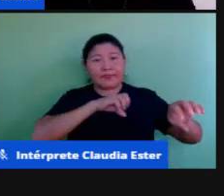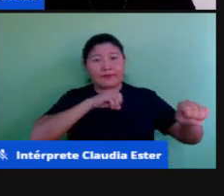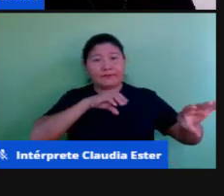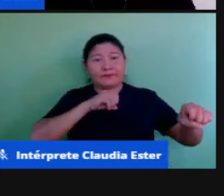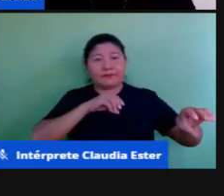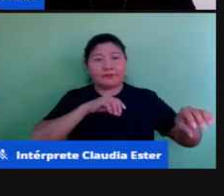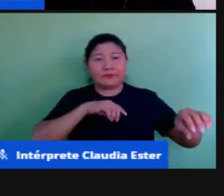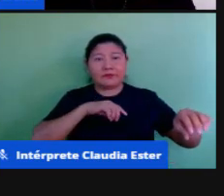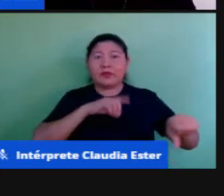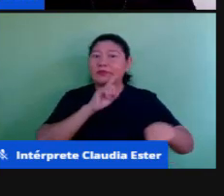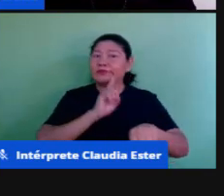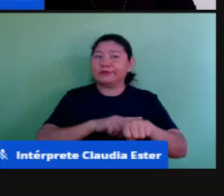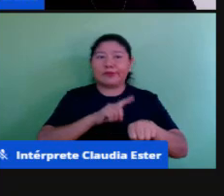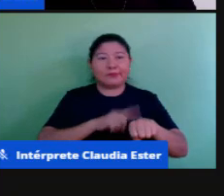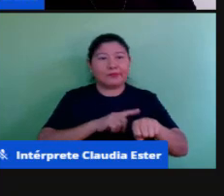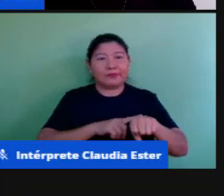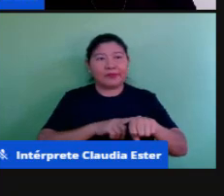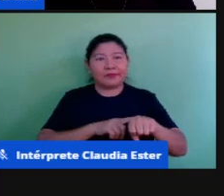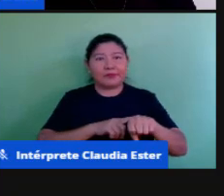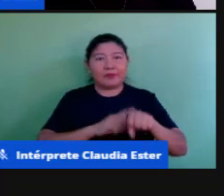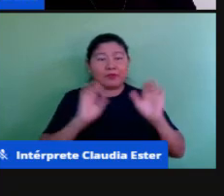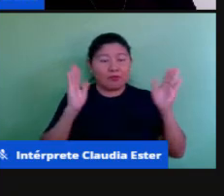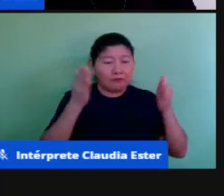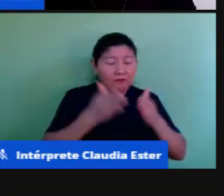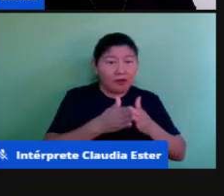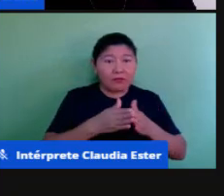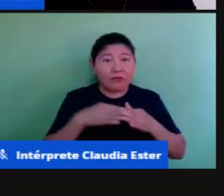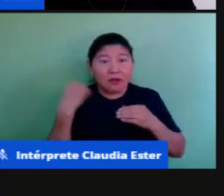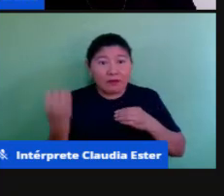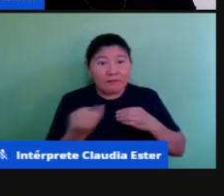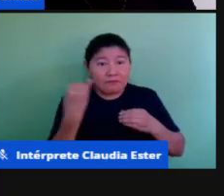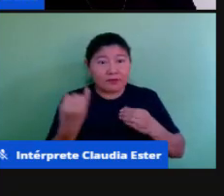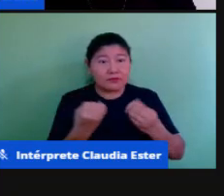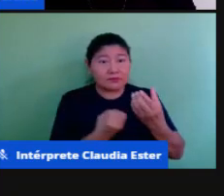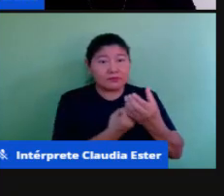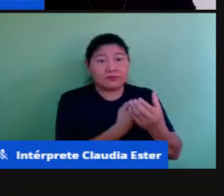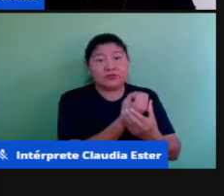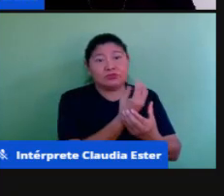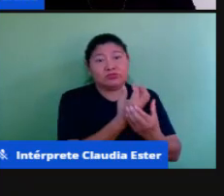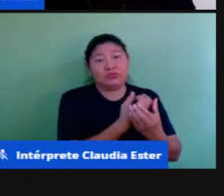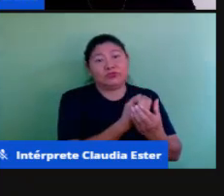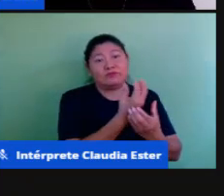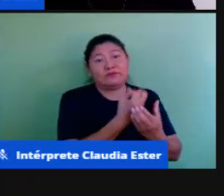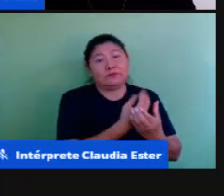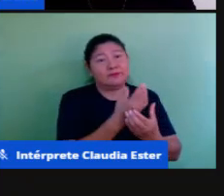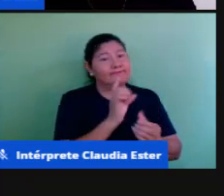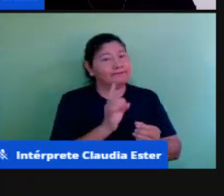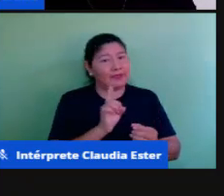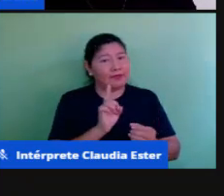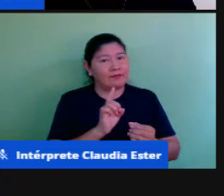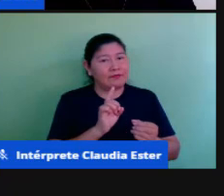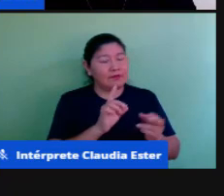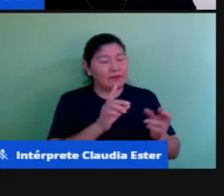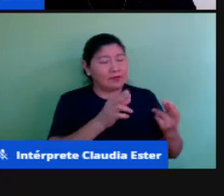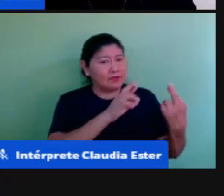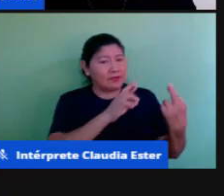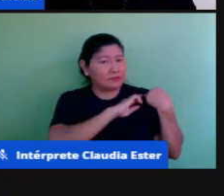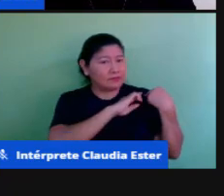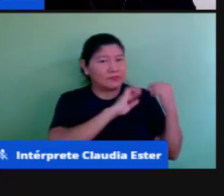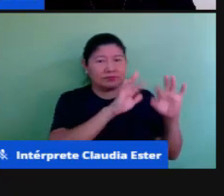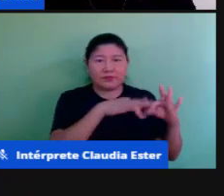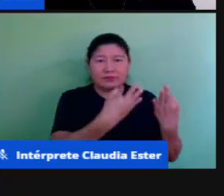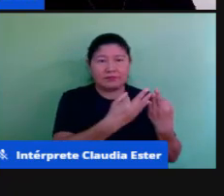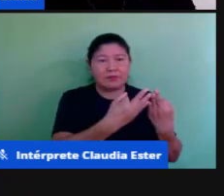propriamente alfabetizar. Afinal, isso é o papel nosso, do professor. Mas